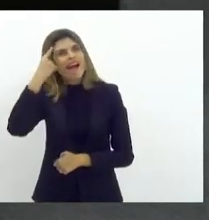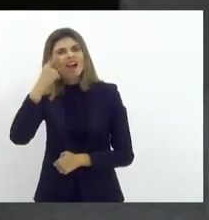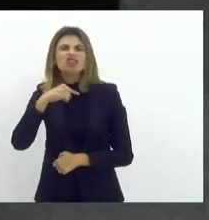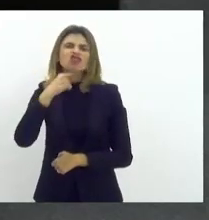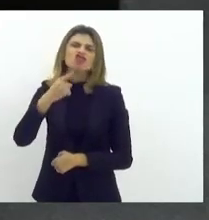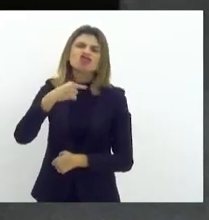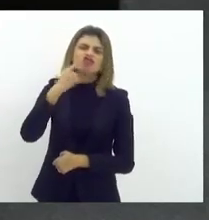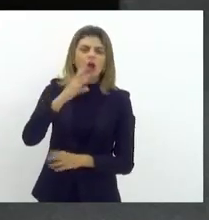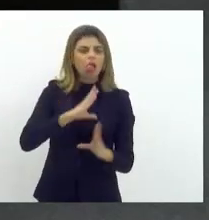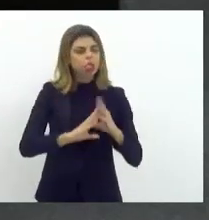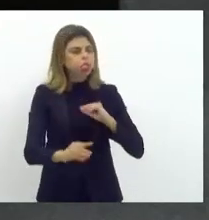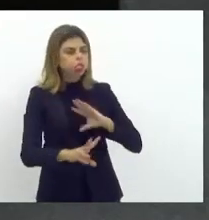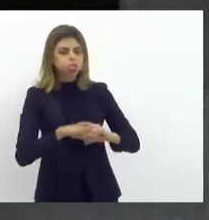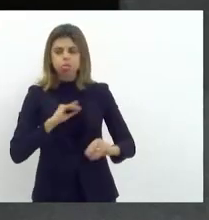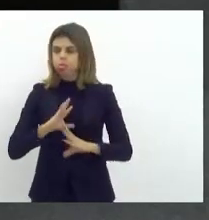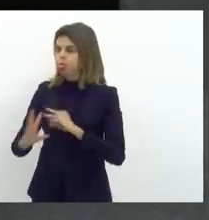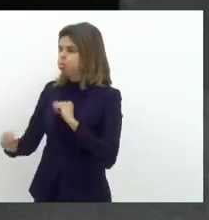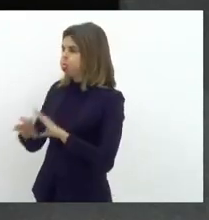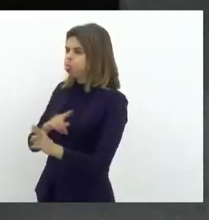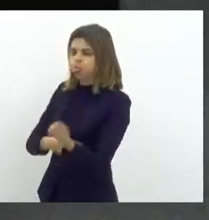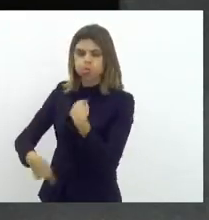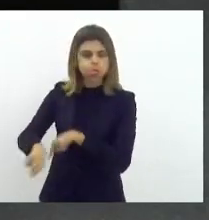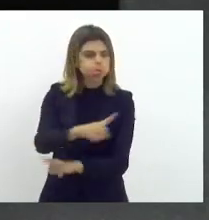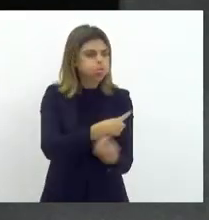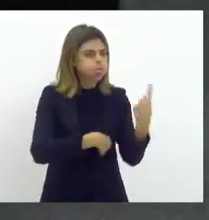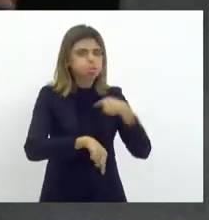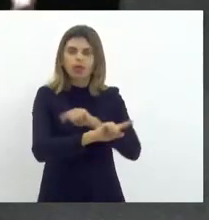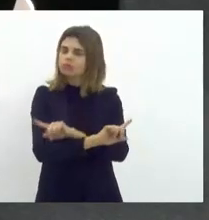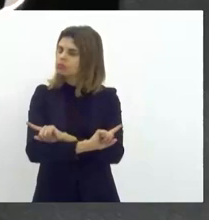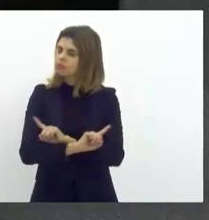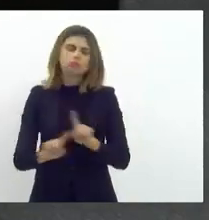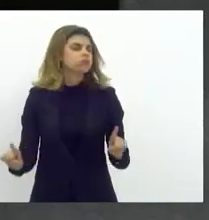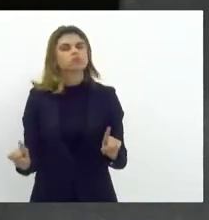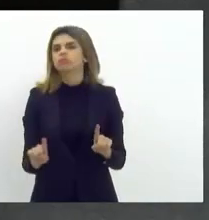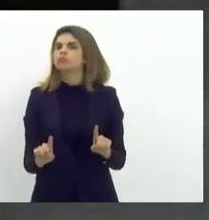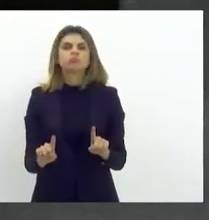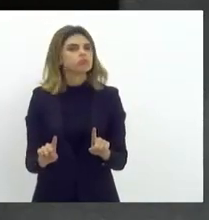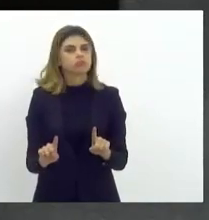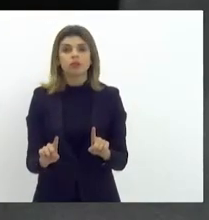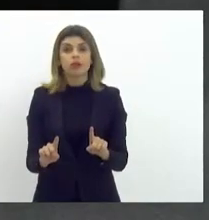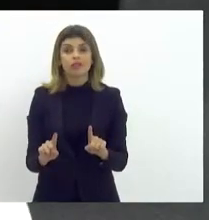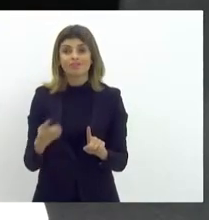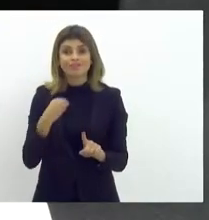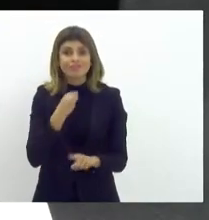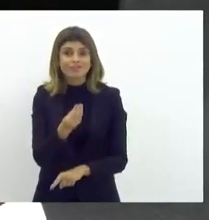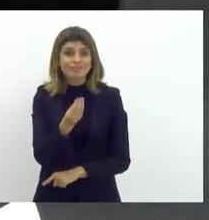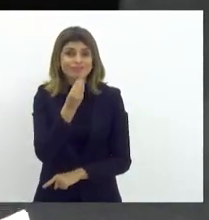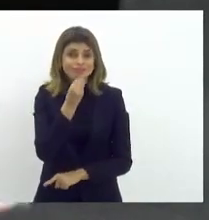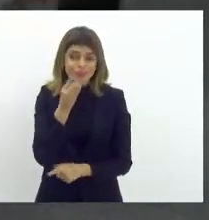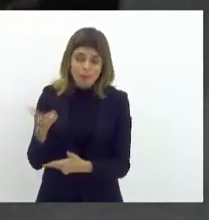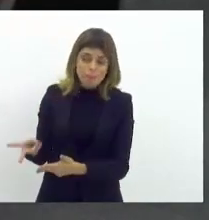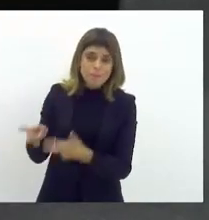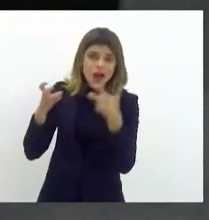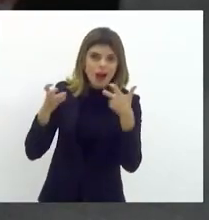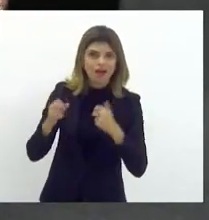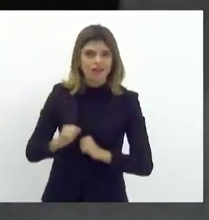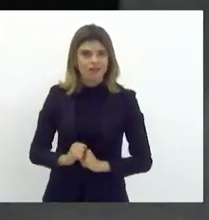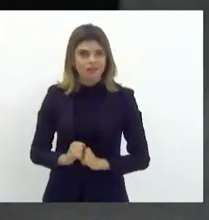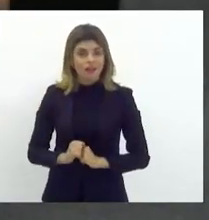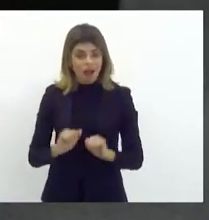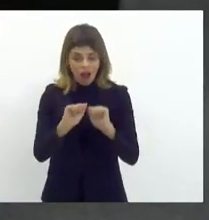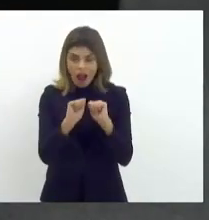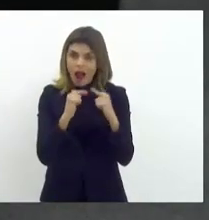subterfúgios para não complexificar aquilo que está Evidente Assembleia